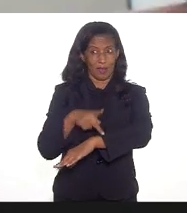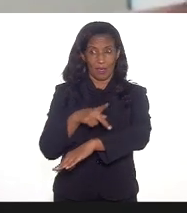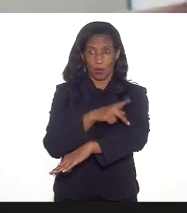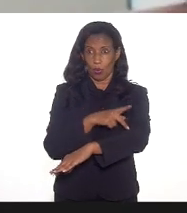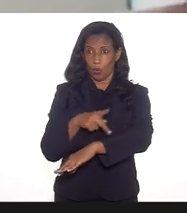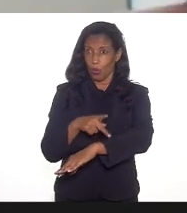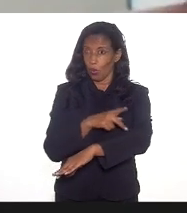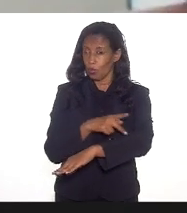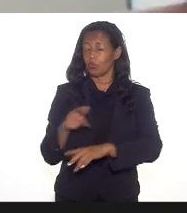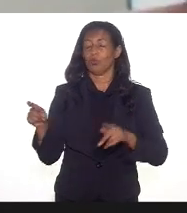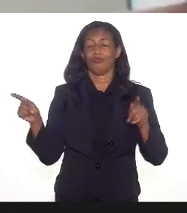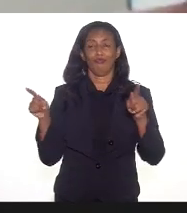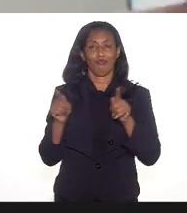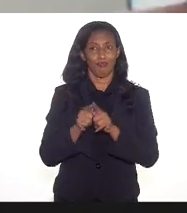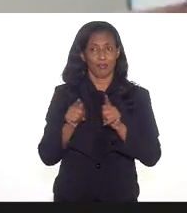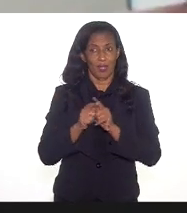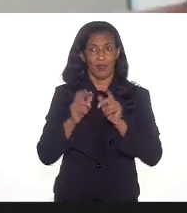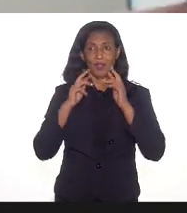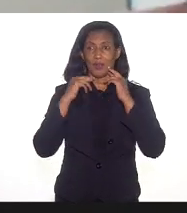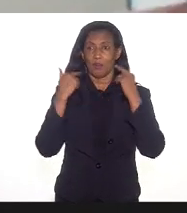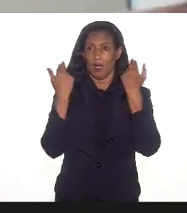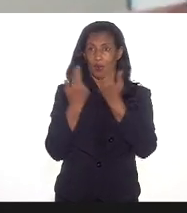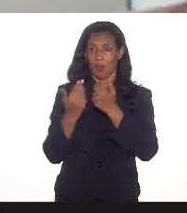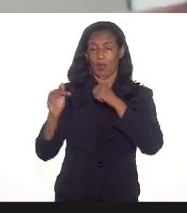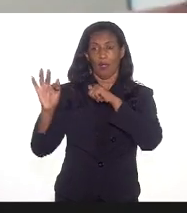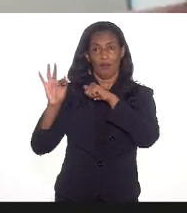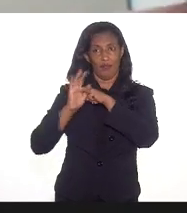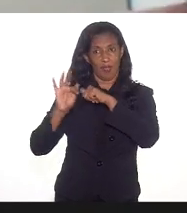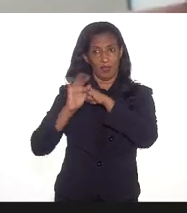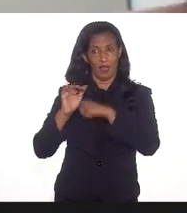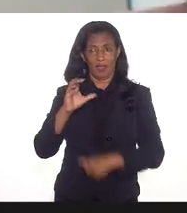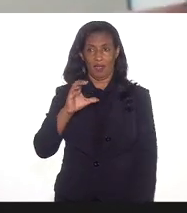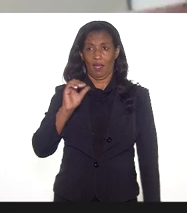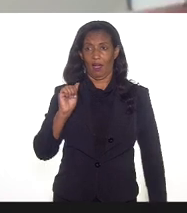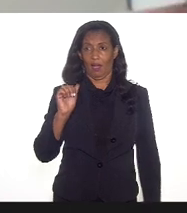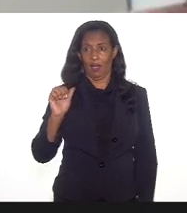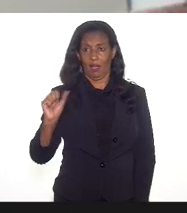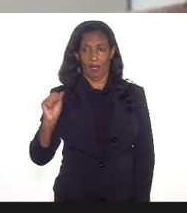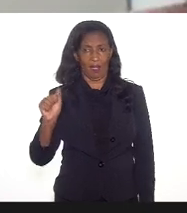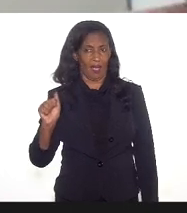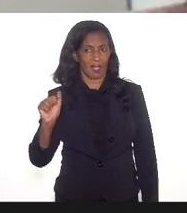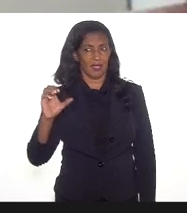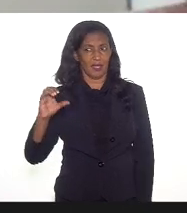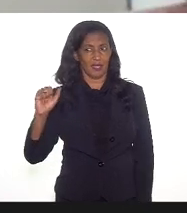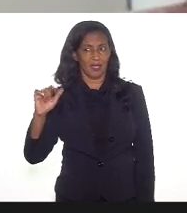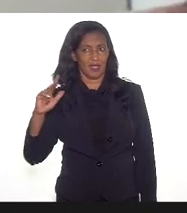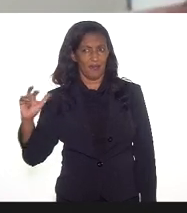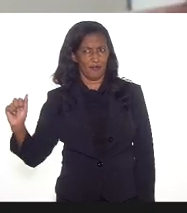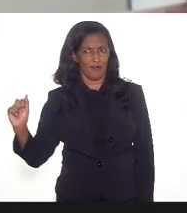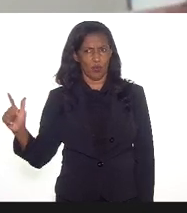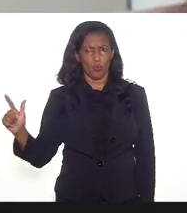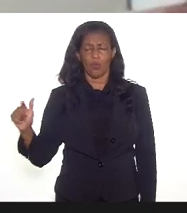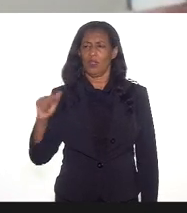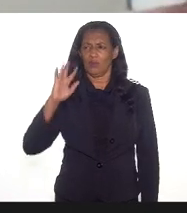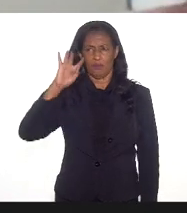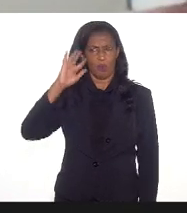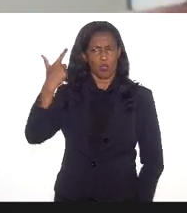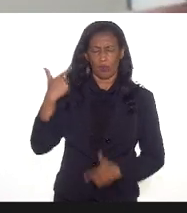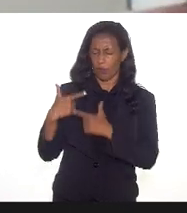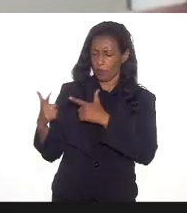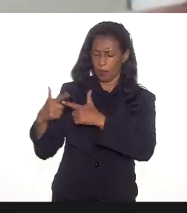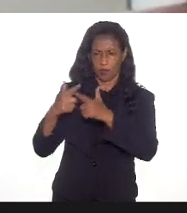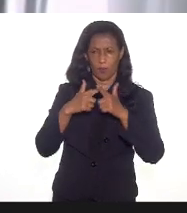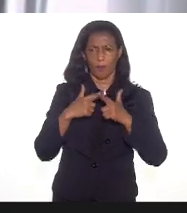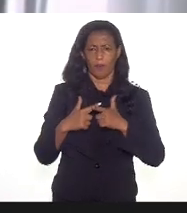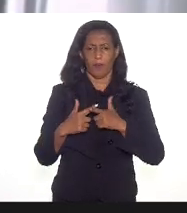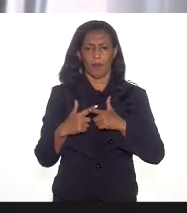uma reunião nossa com a FAETEC e a Casa Civil para a gente tentar destravar qualquer empecilho que tenha nesse sentido.